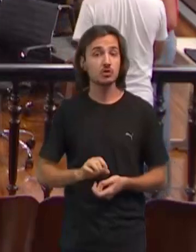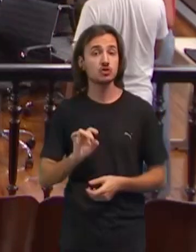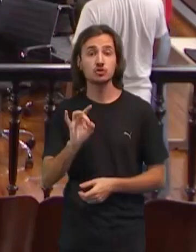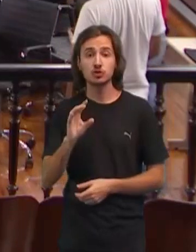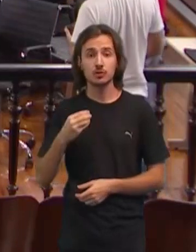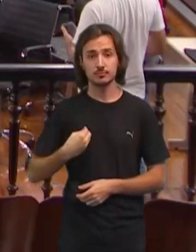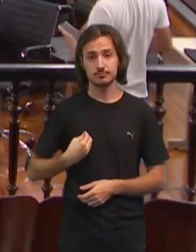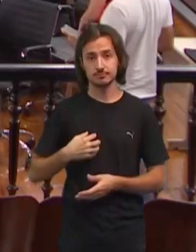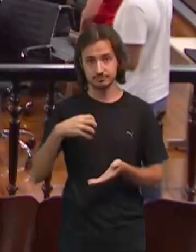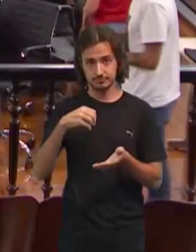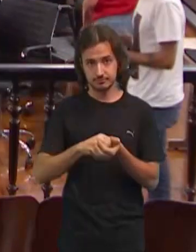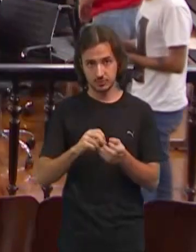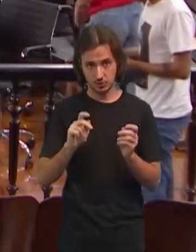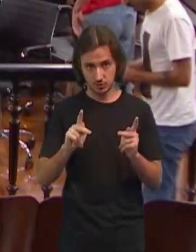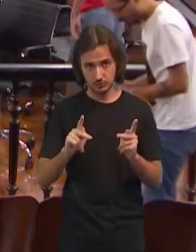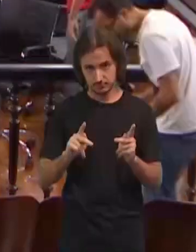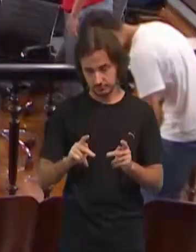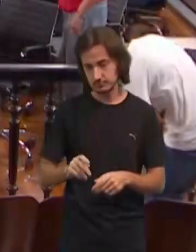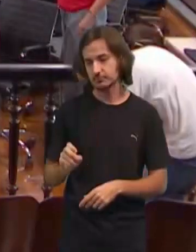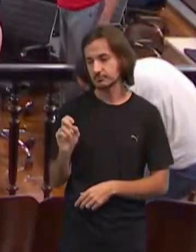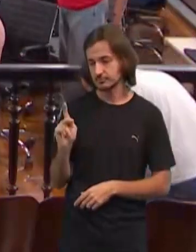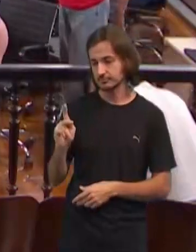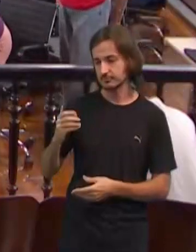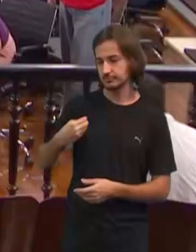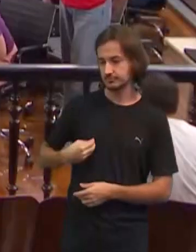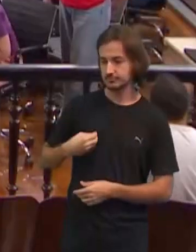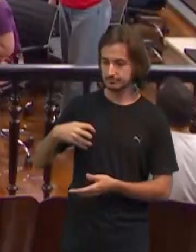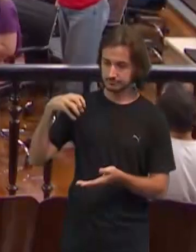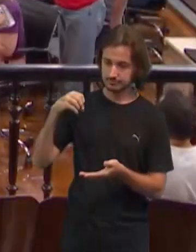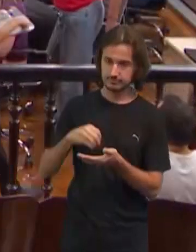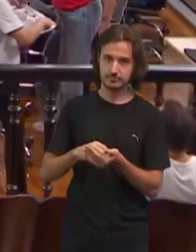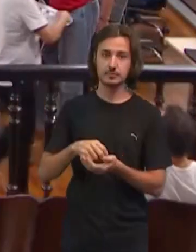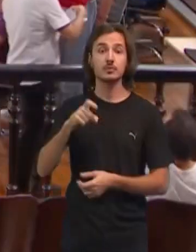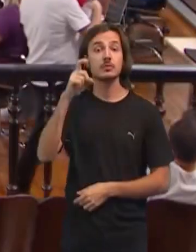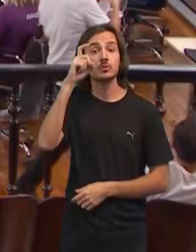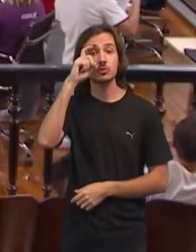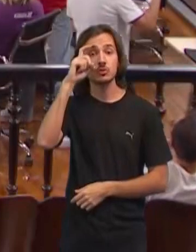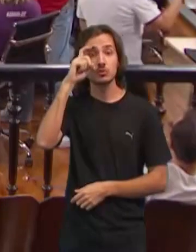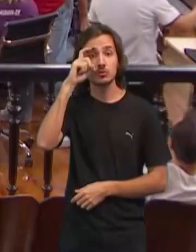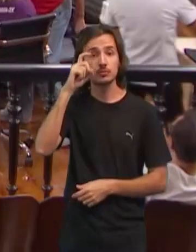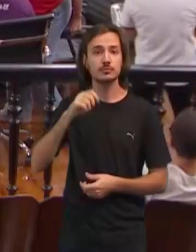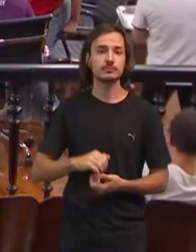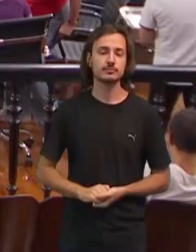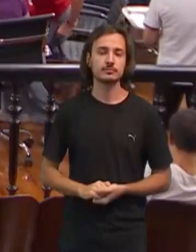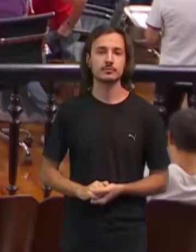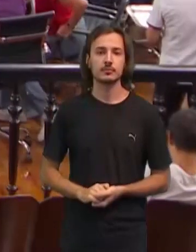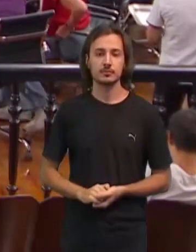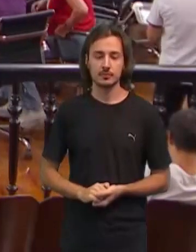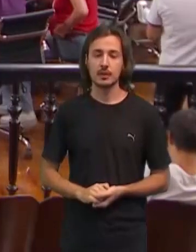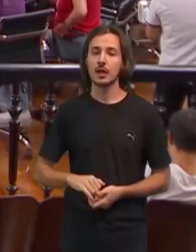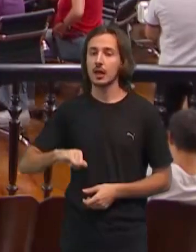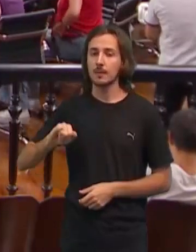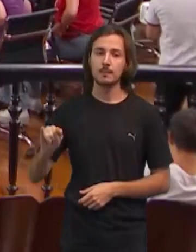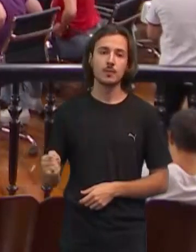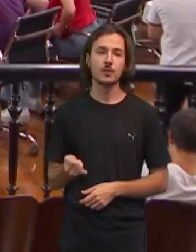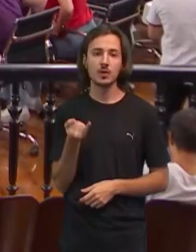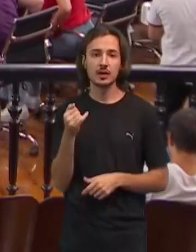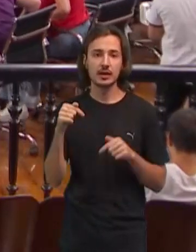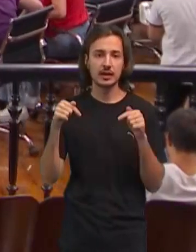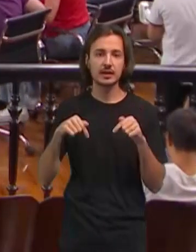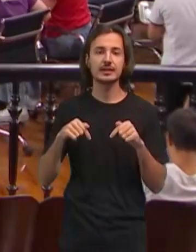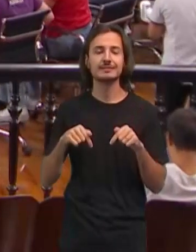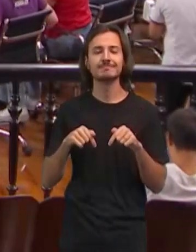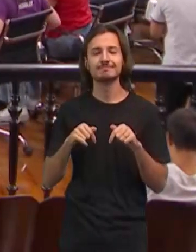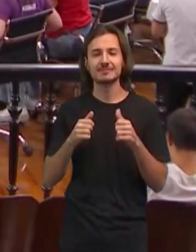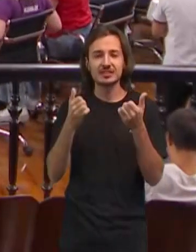presença. Presença registrada, confirmada do vereador Juraci Schaefer. Aproveita a oportunidade para justificar a